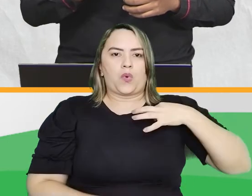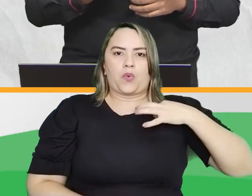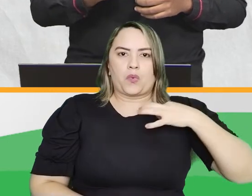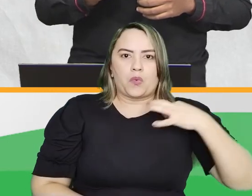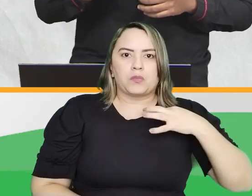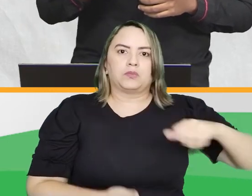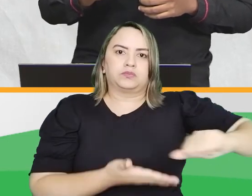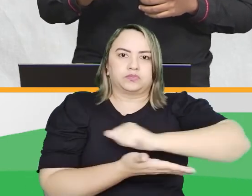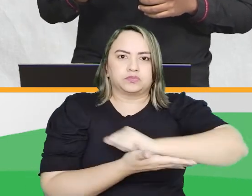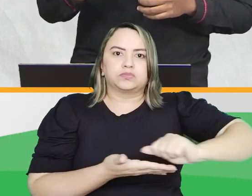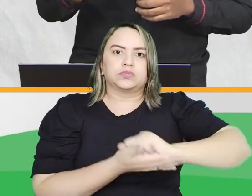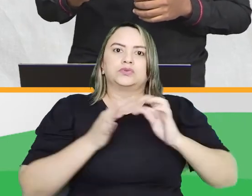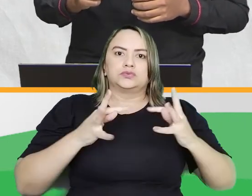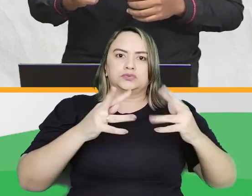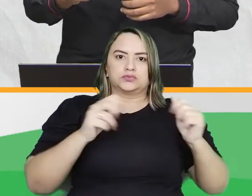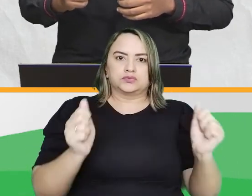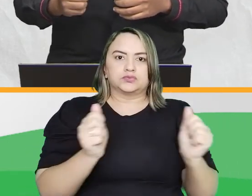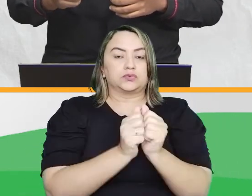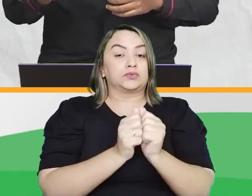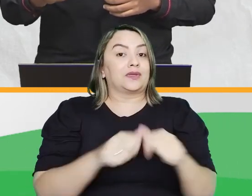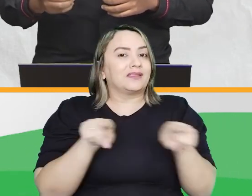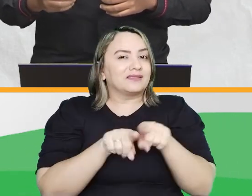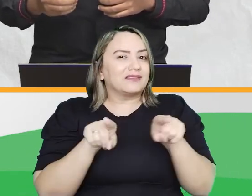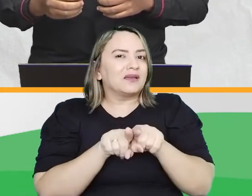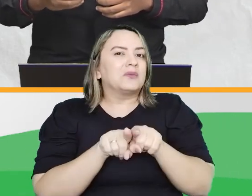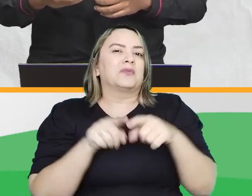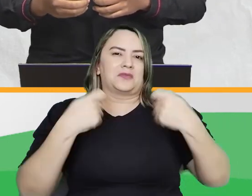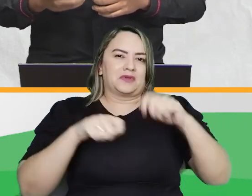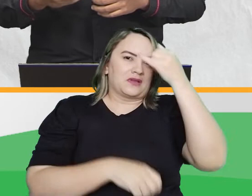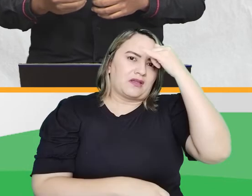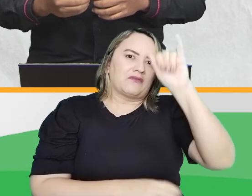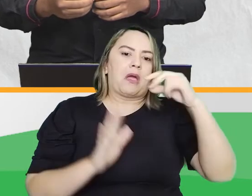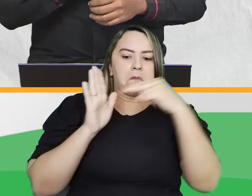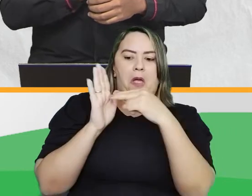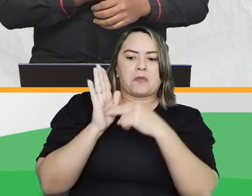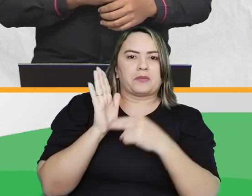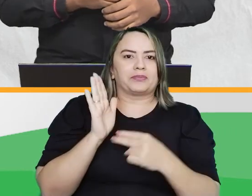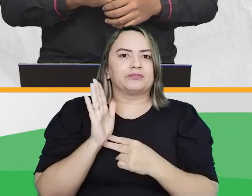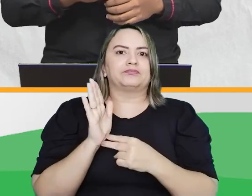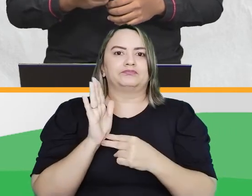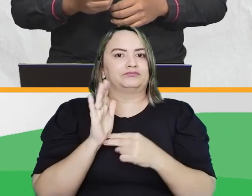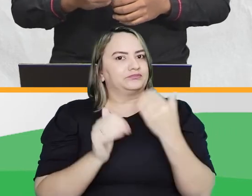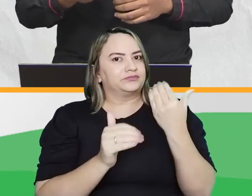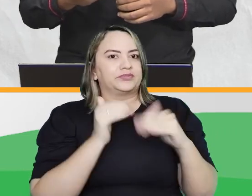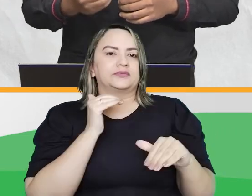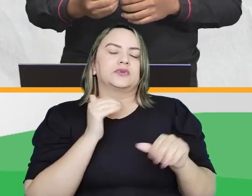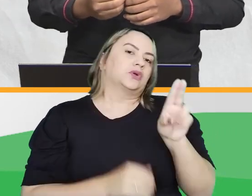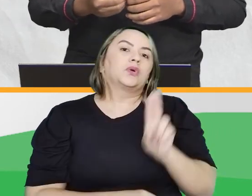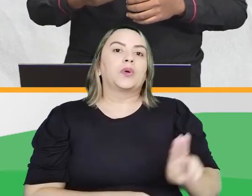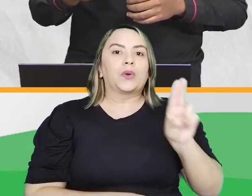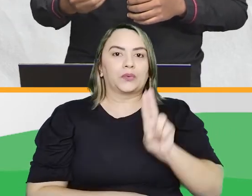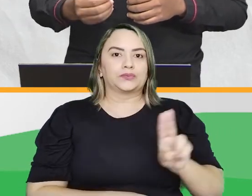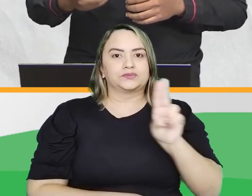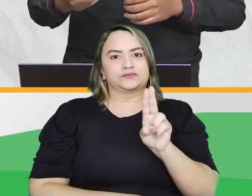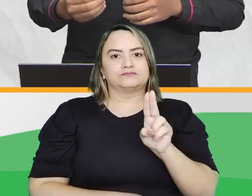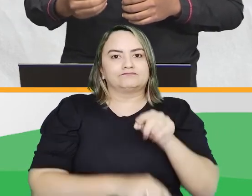vez, evite o uso de tomadas múltiplas para ligar vários aparelhos simultaneamente. Utilize na instalação